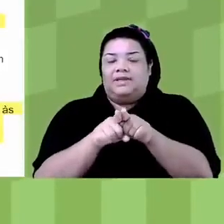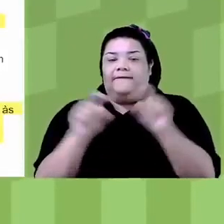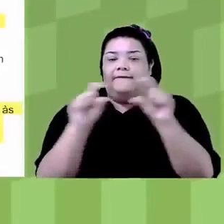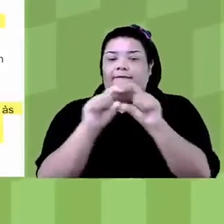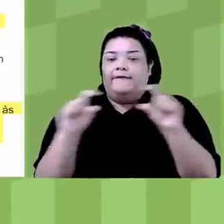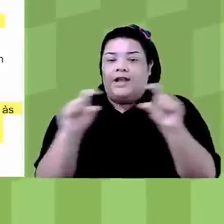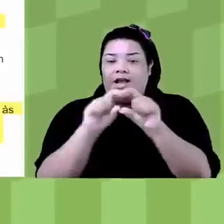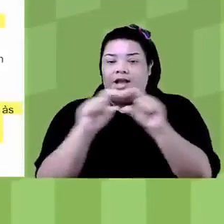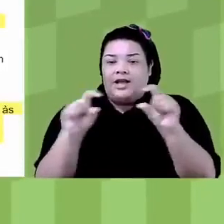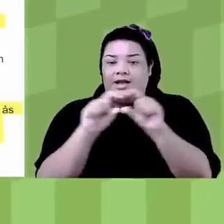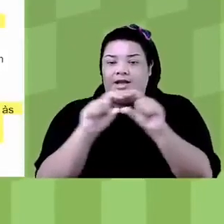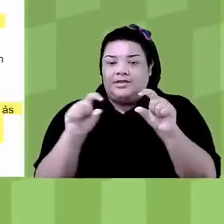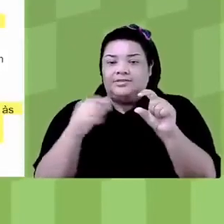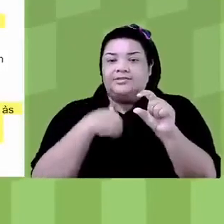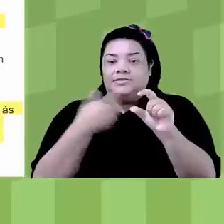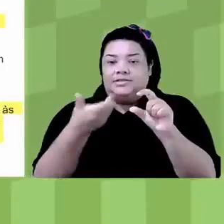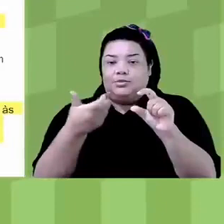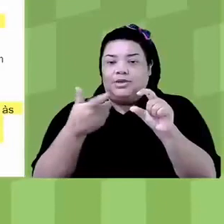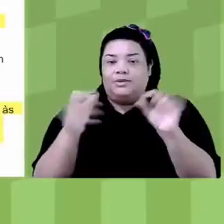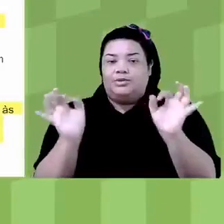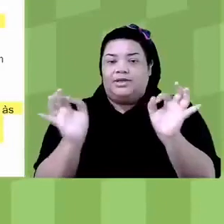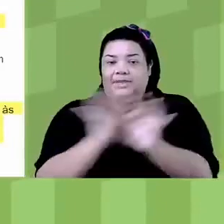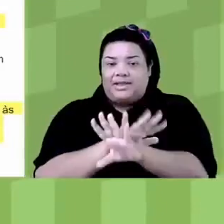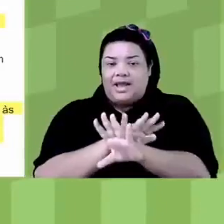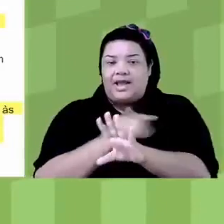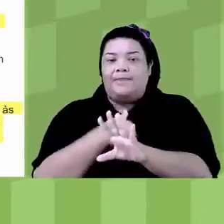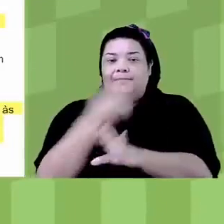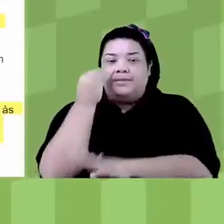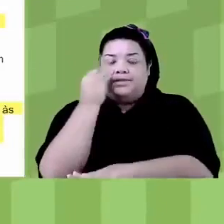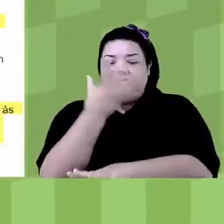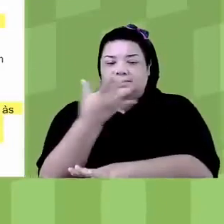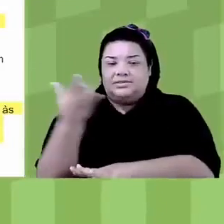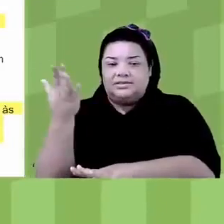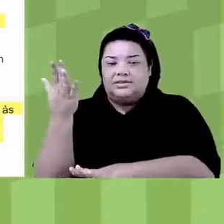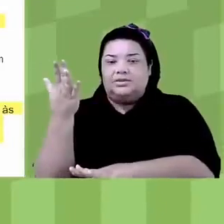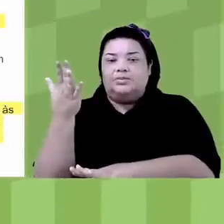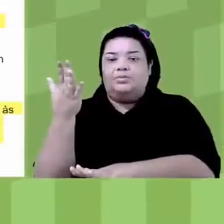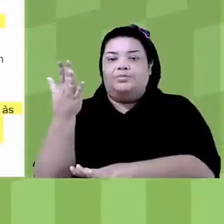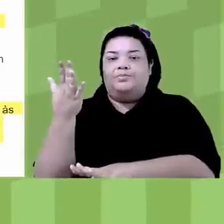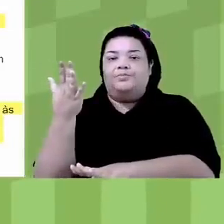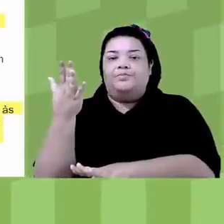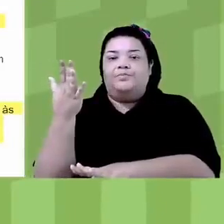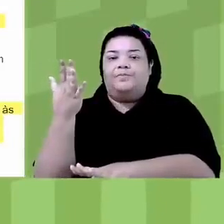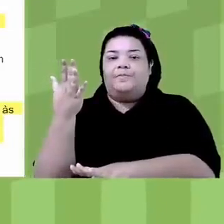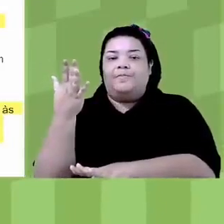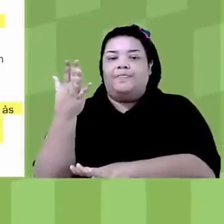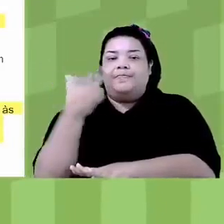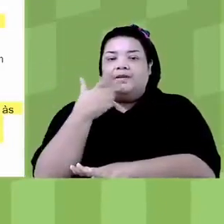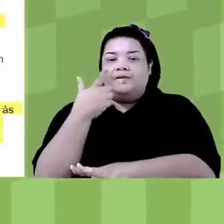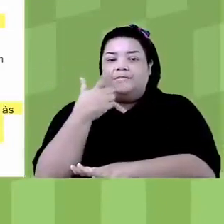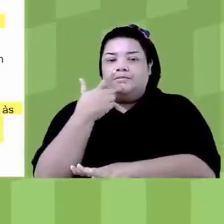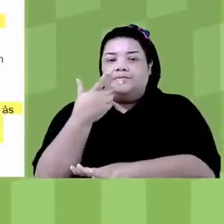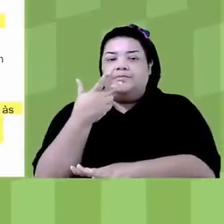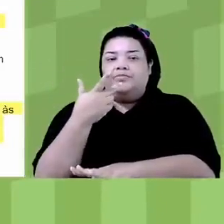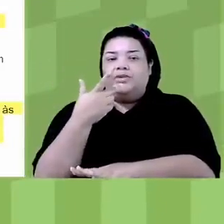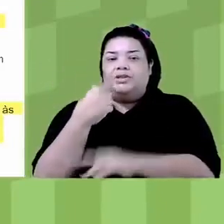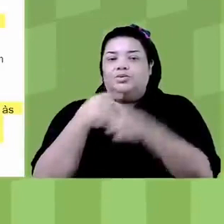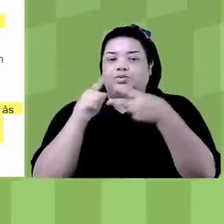quero terminar a minha apresentação com 2